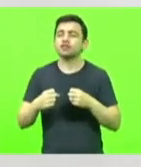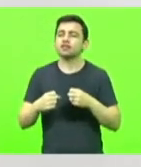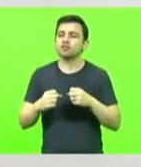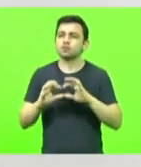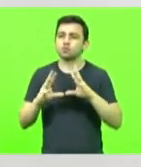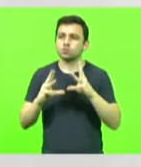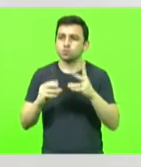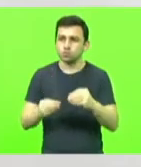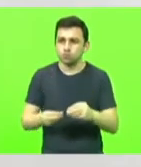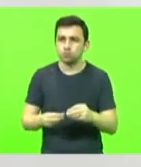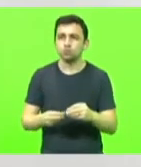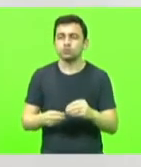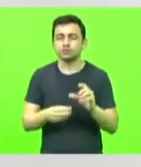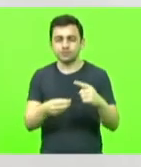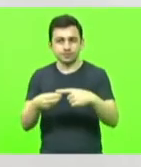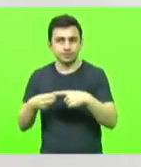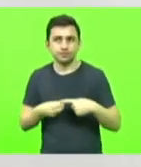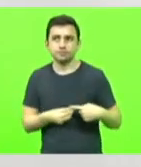catarinenses.